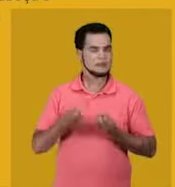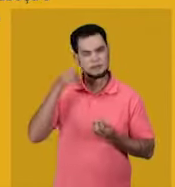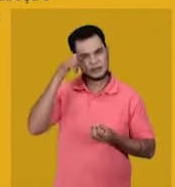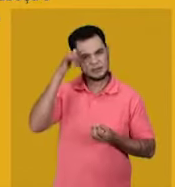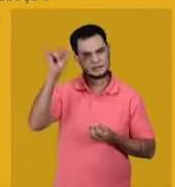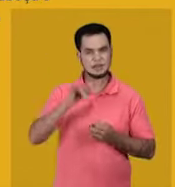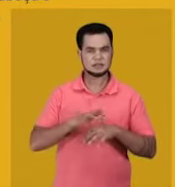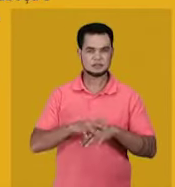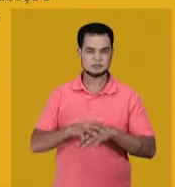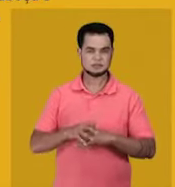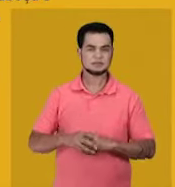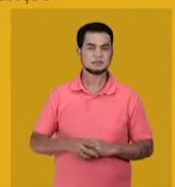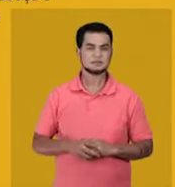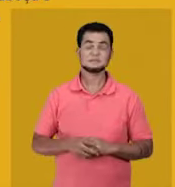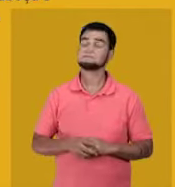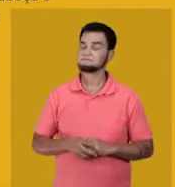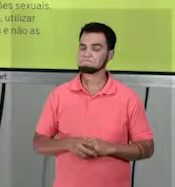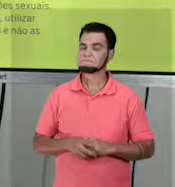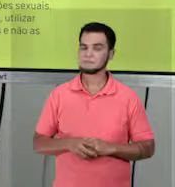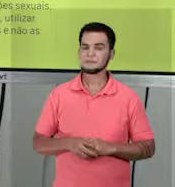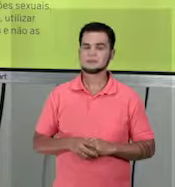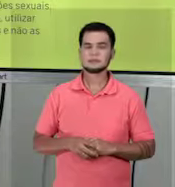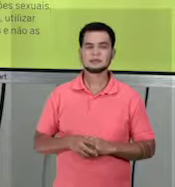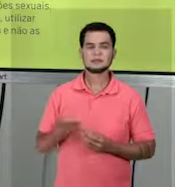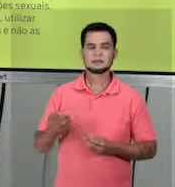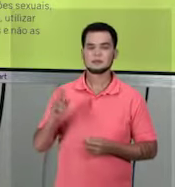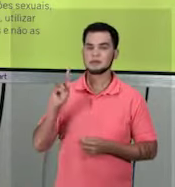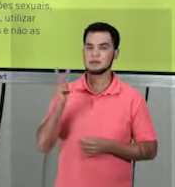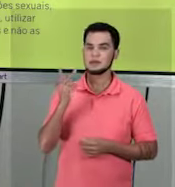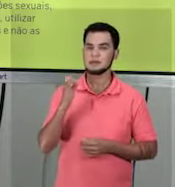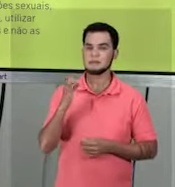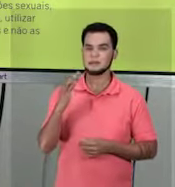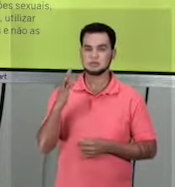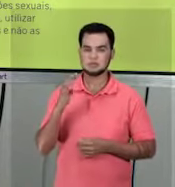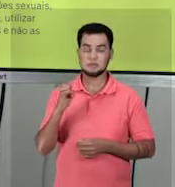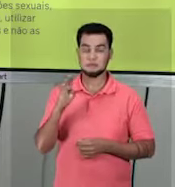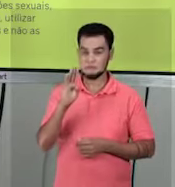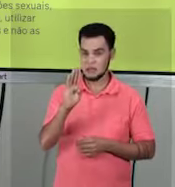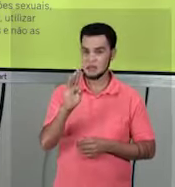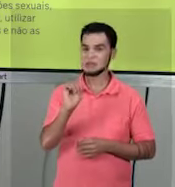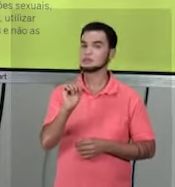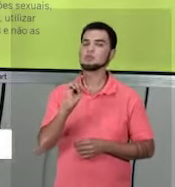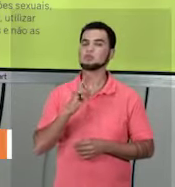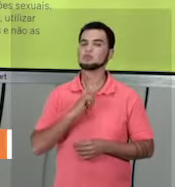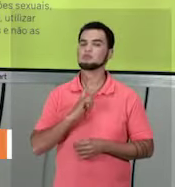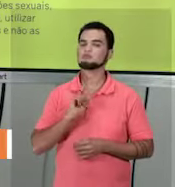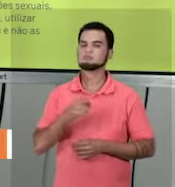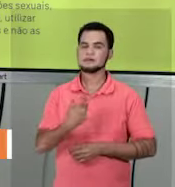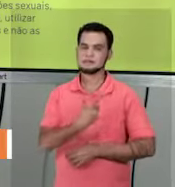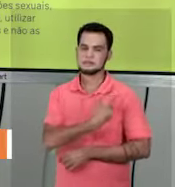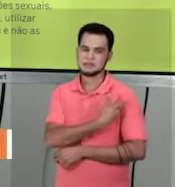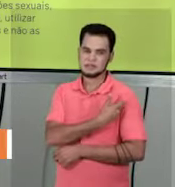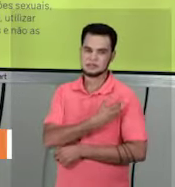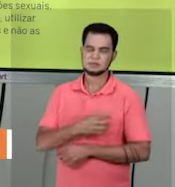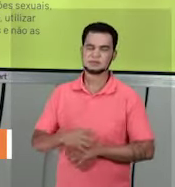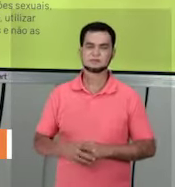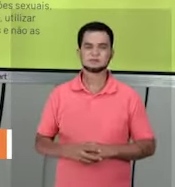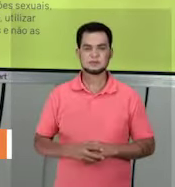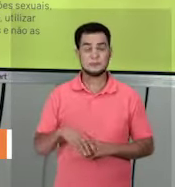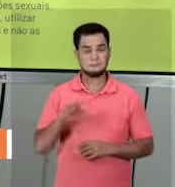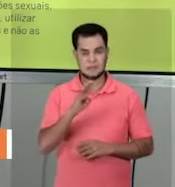essas doenças? Então, a hepatite B, nós temos a vacinação, hepatite B e